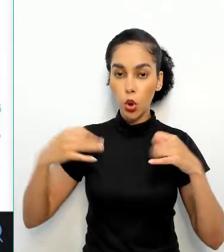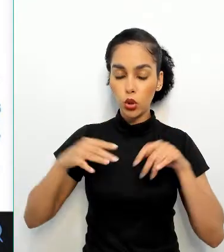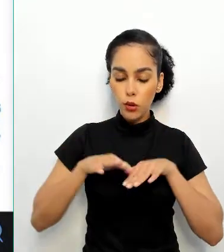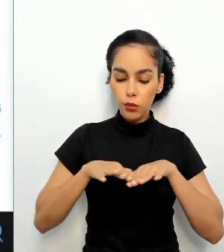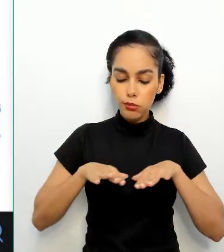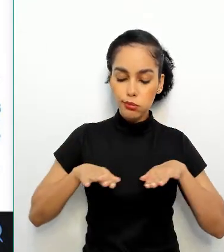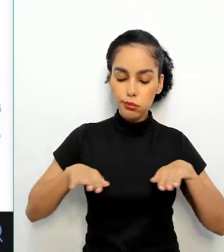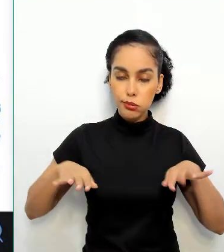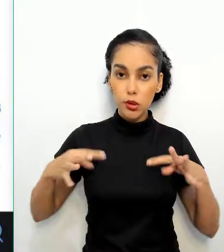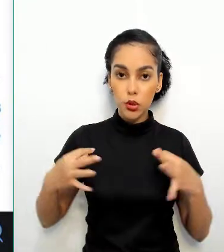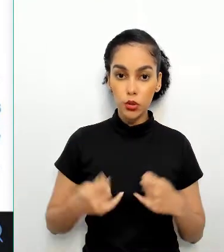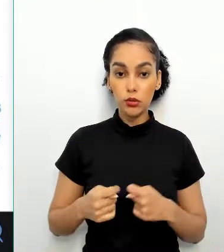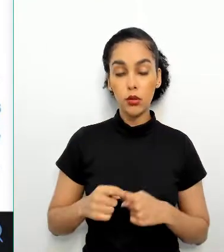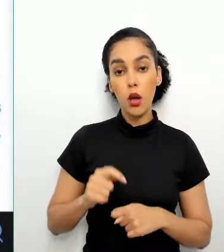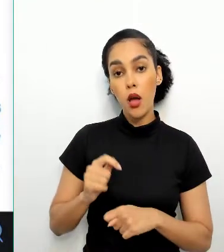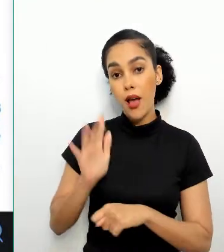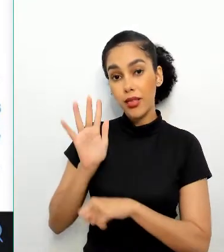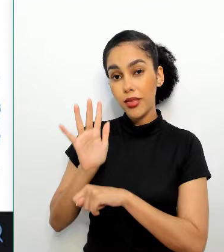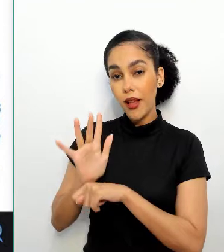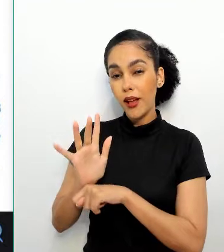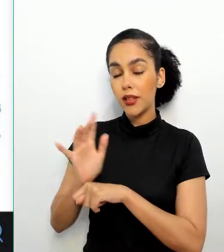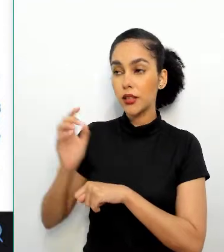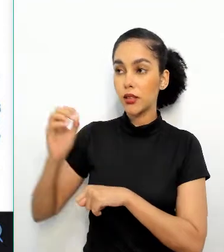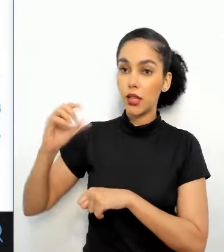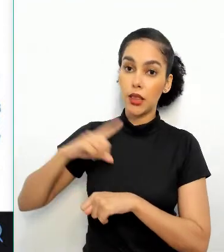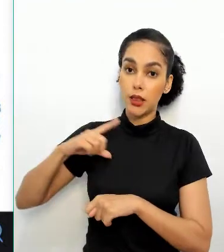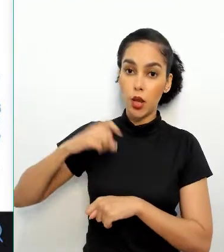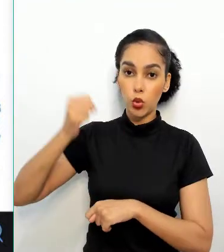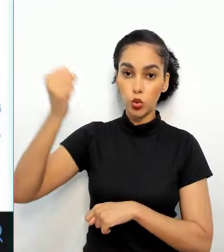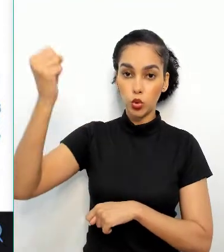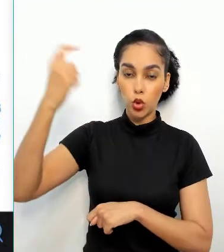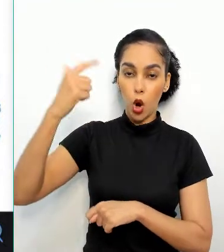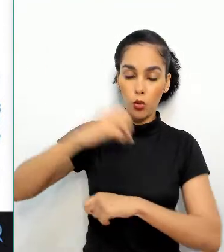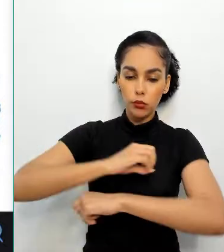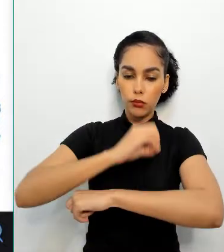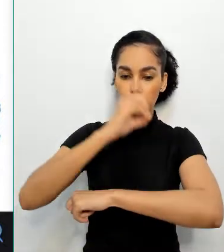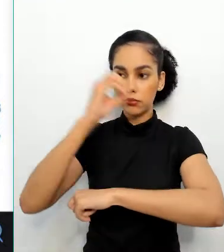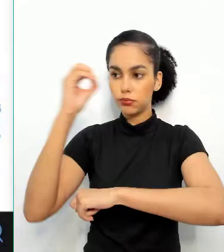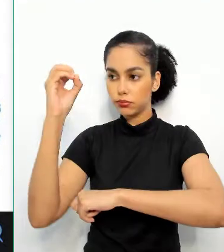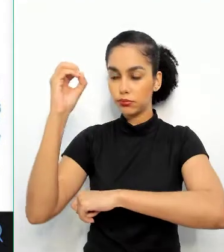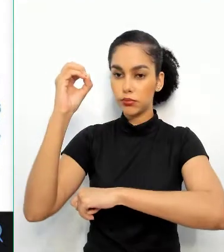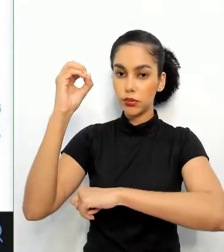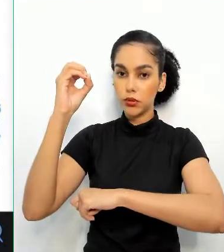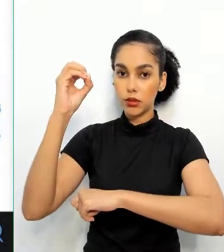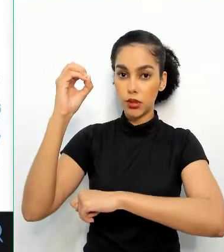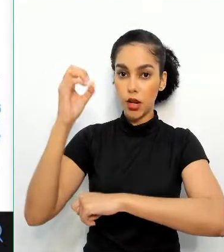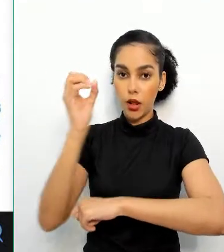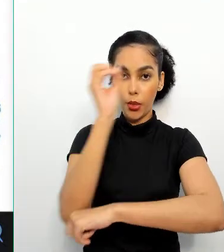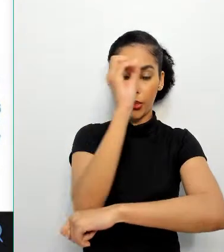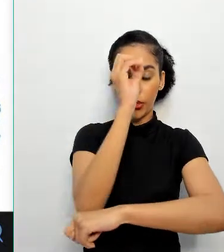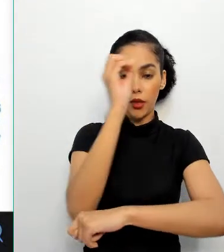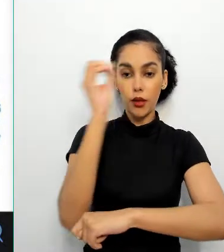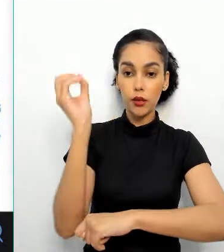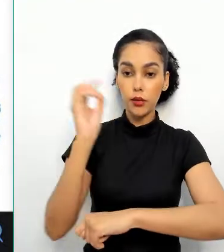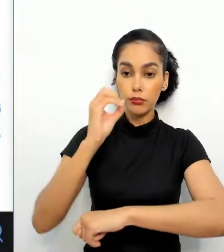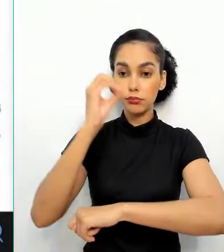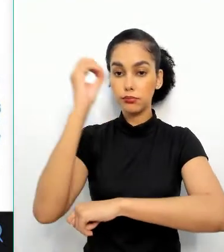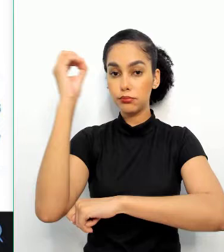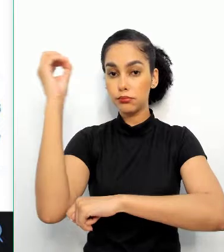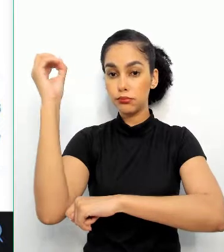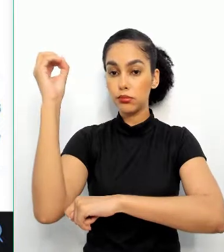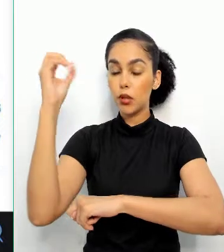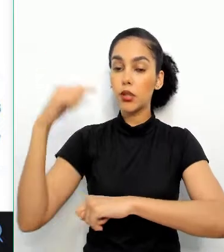nenhuma região com sombra. E com esse sol da tarde, vai gerar esses 30 graus com o sol de meio-dia, e aí vai